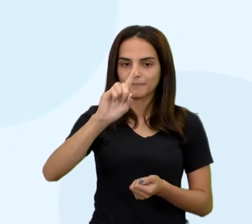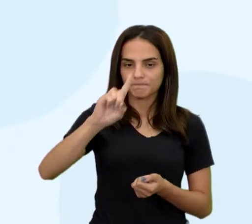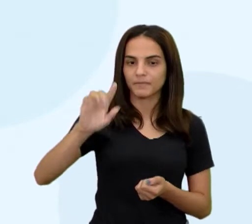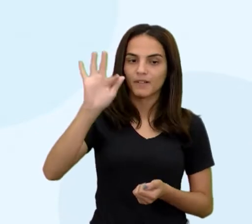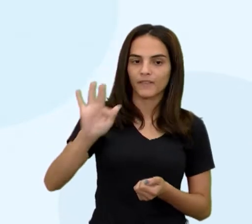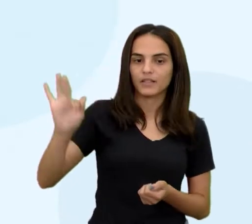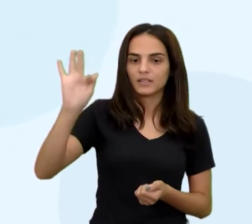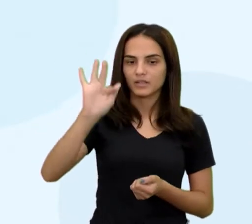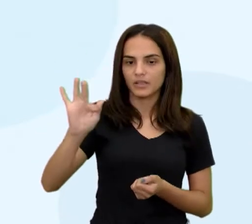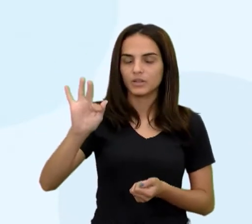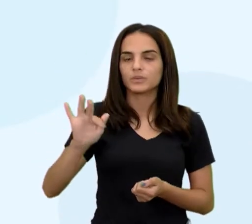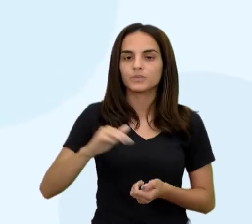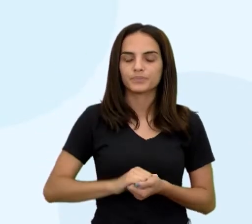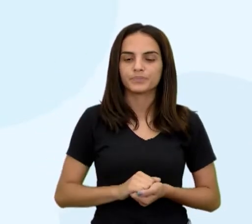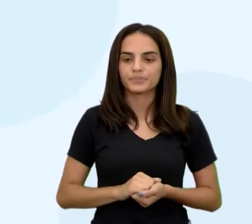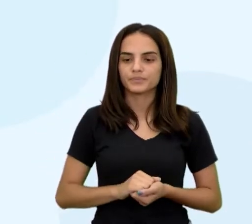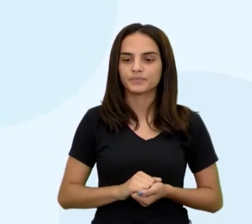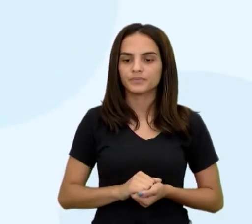Universidade Federal do Mato Grosso.